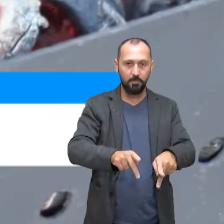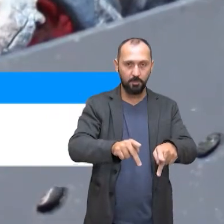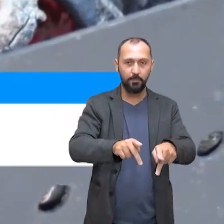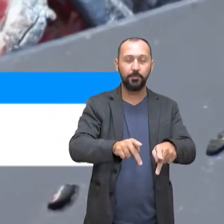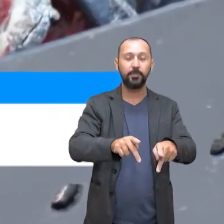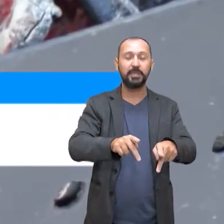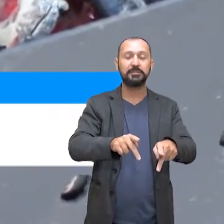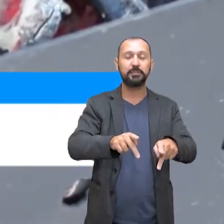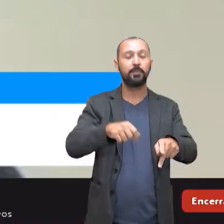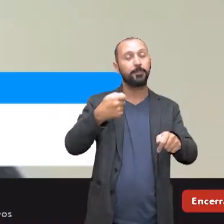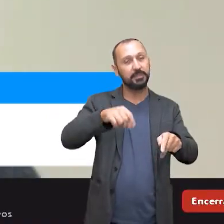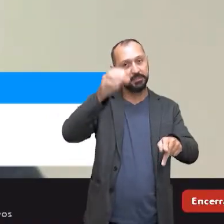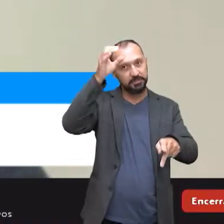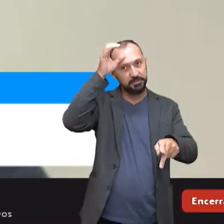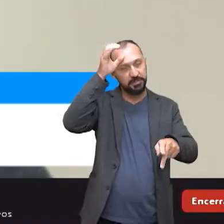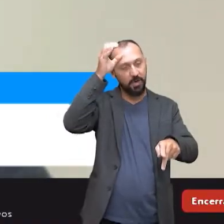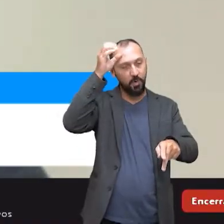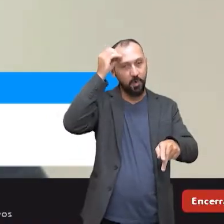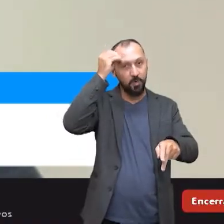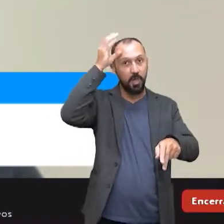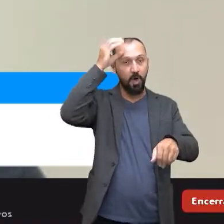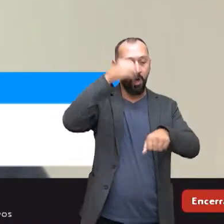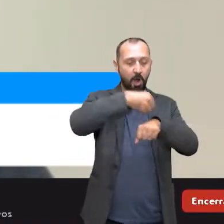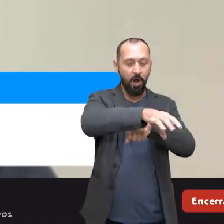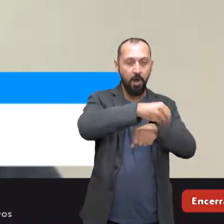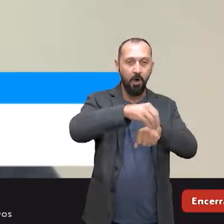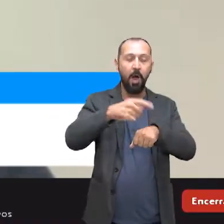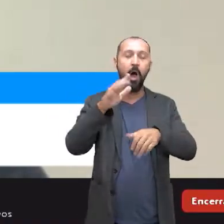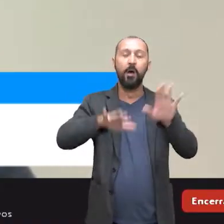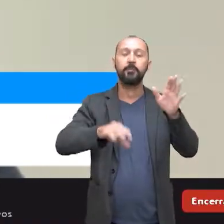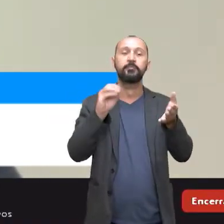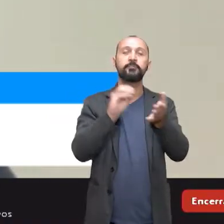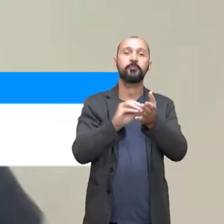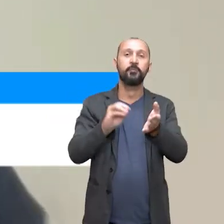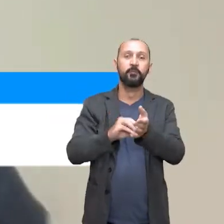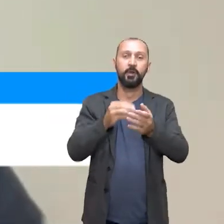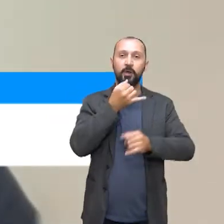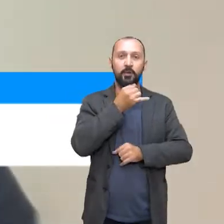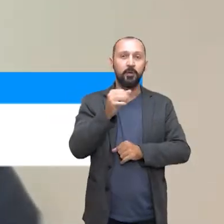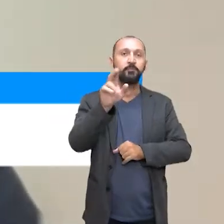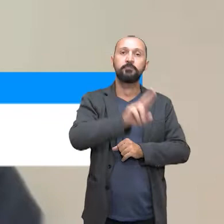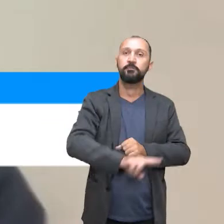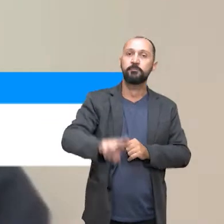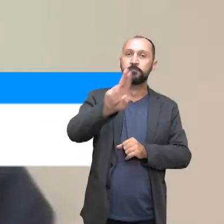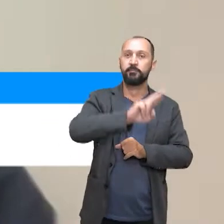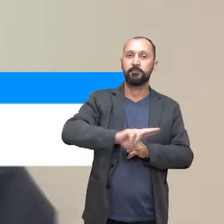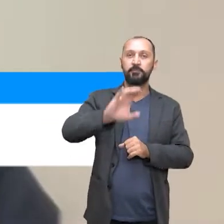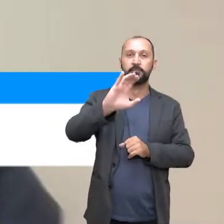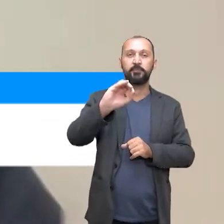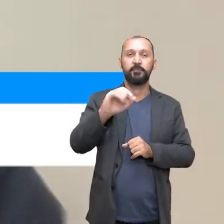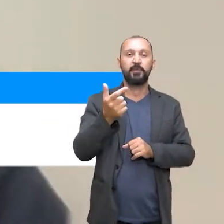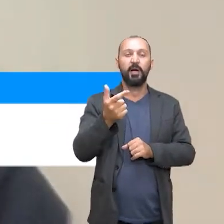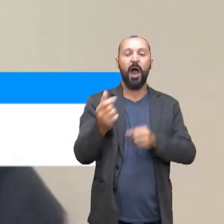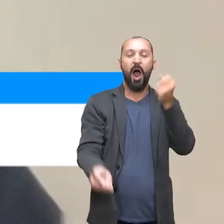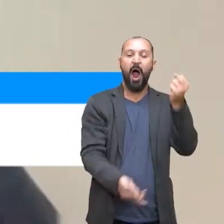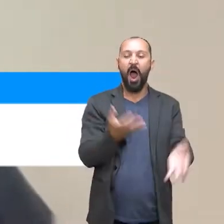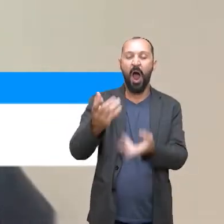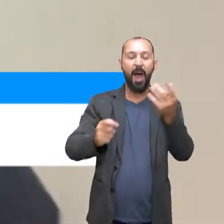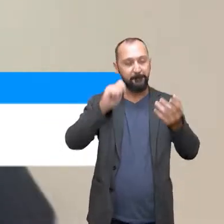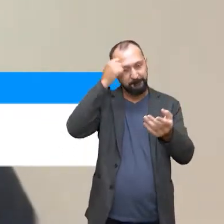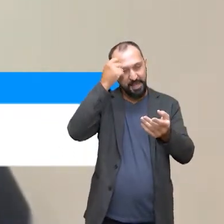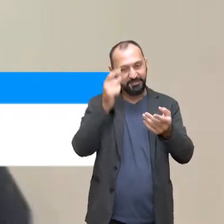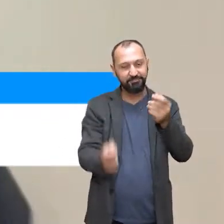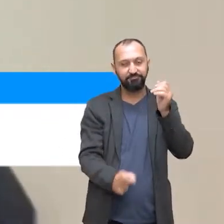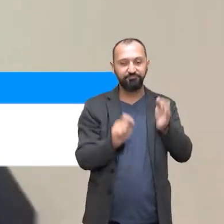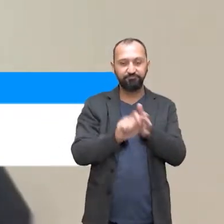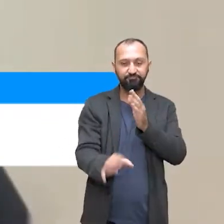conscientizar a população que muitas vezes, por falta de energia, acabam utilizando o carvão